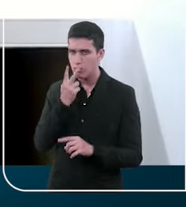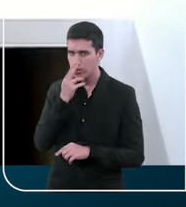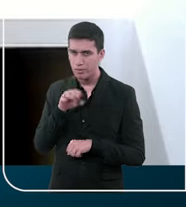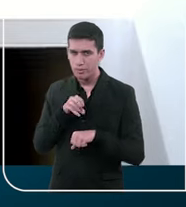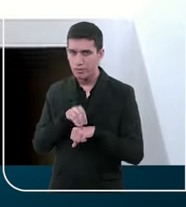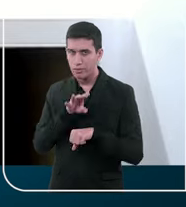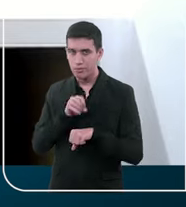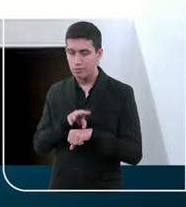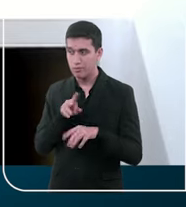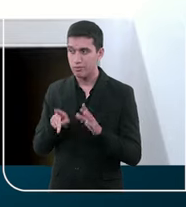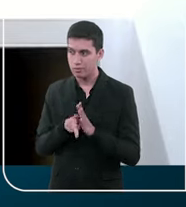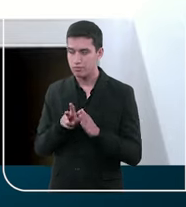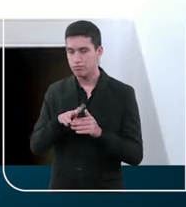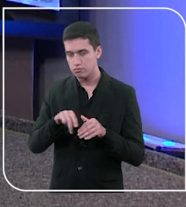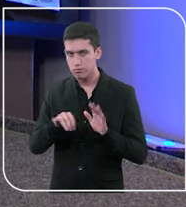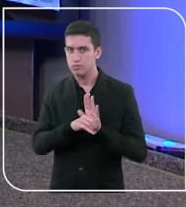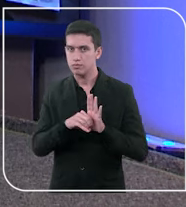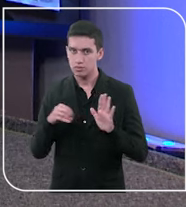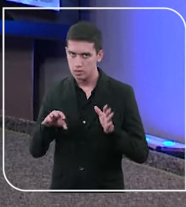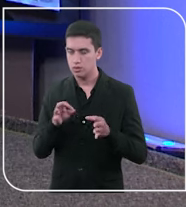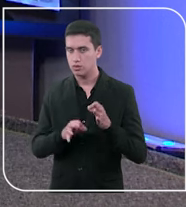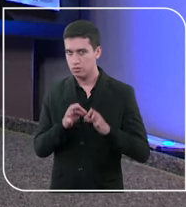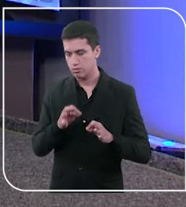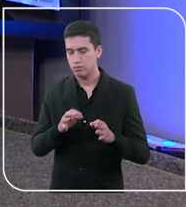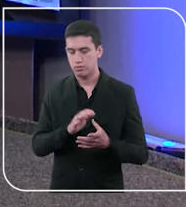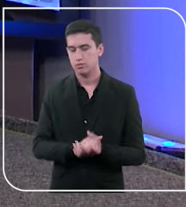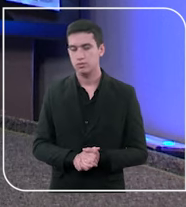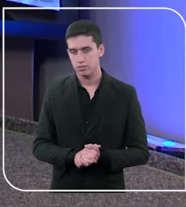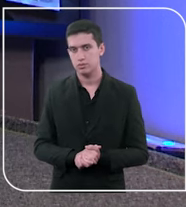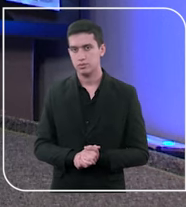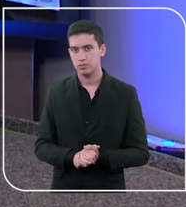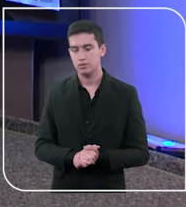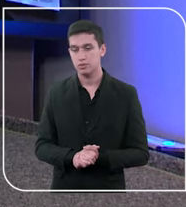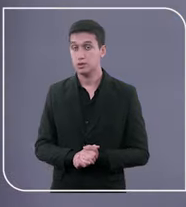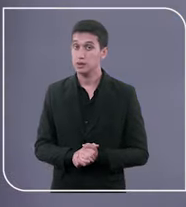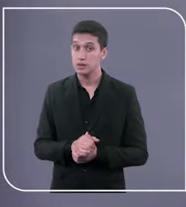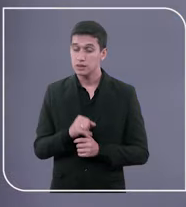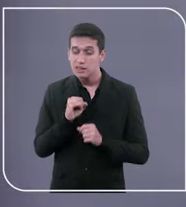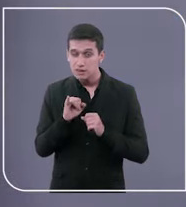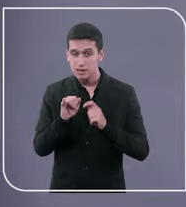dos lados seria, assim, o caso de anulação do julgamento, demonstrando a parcialidade do juiz.